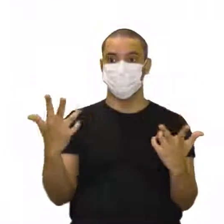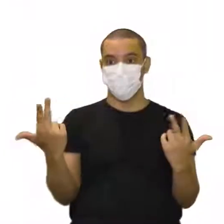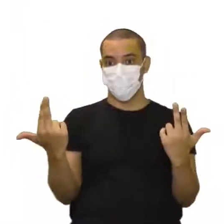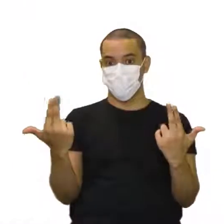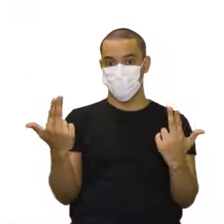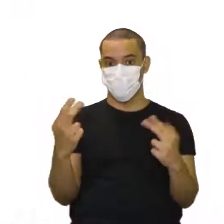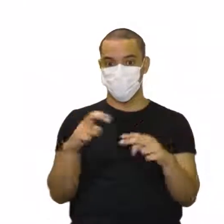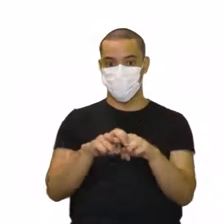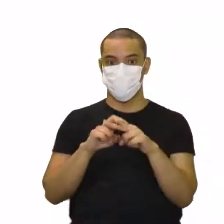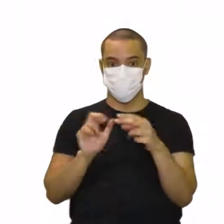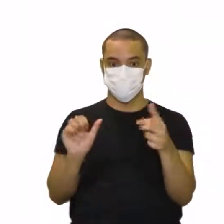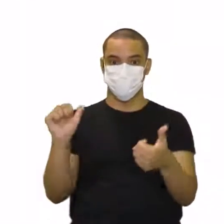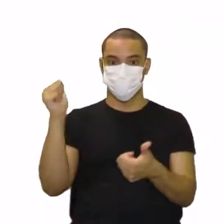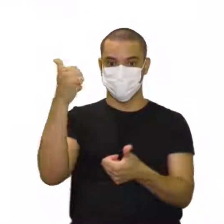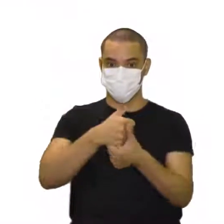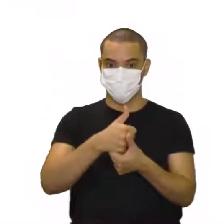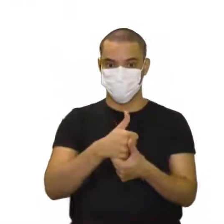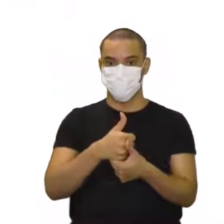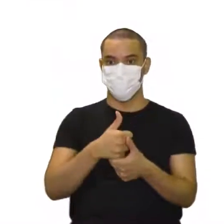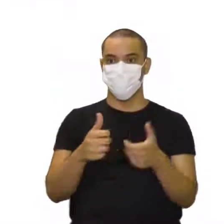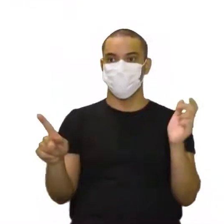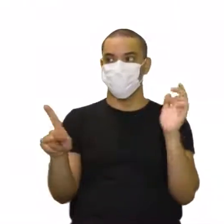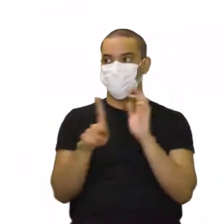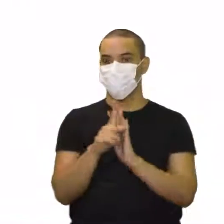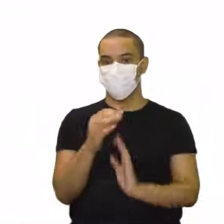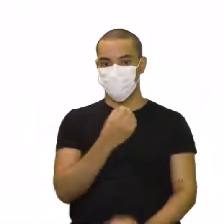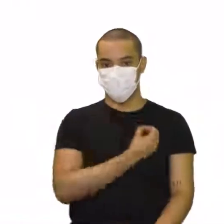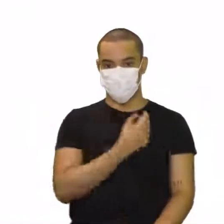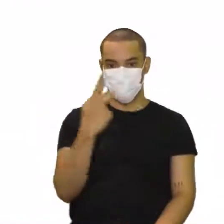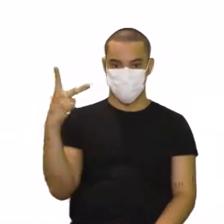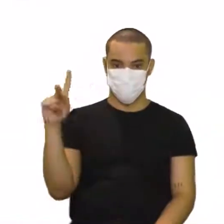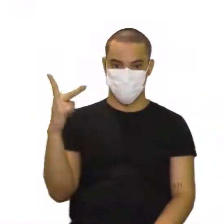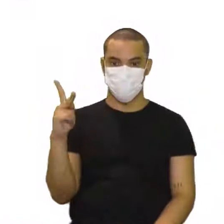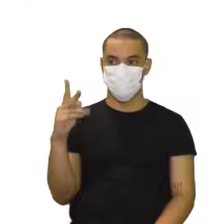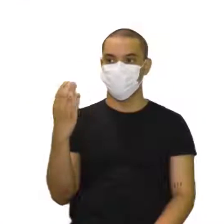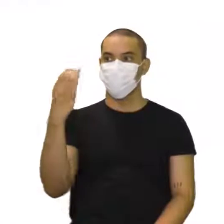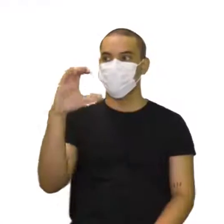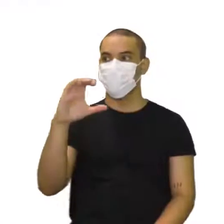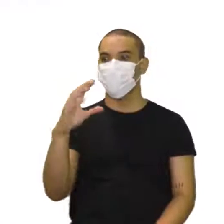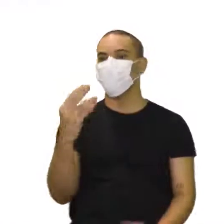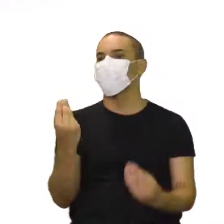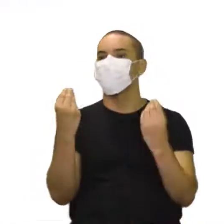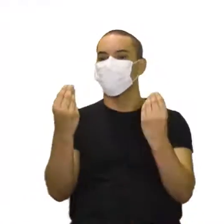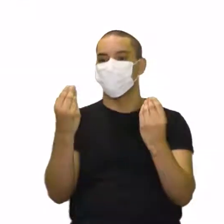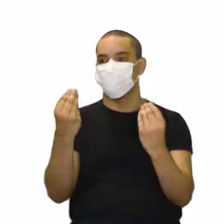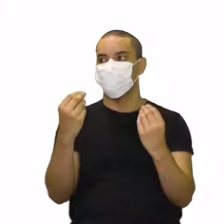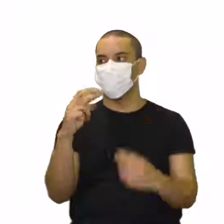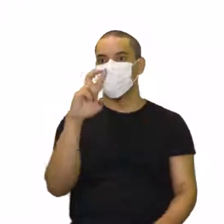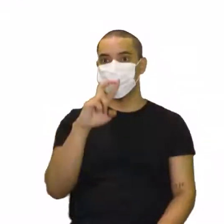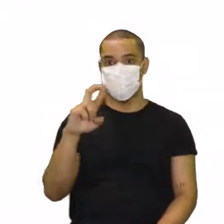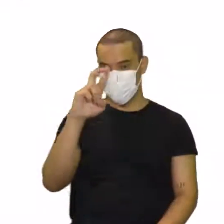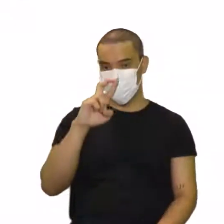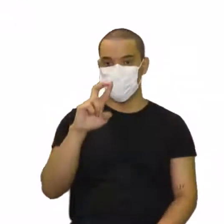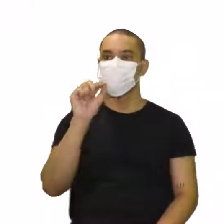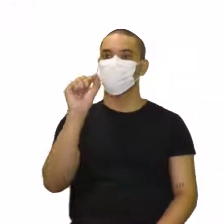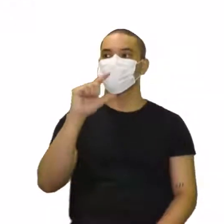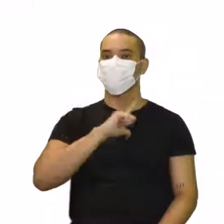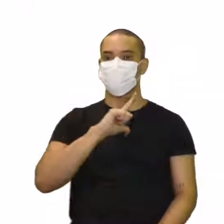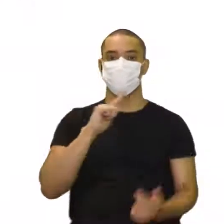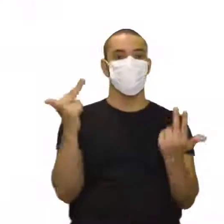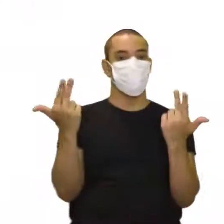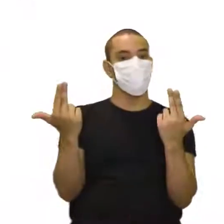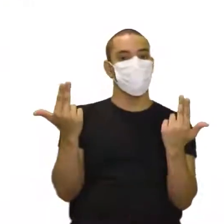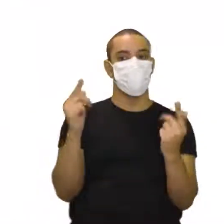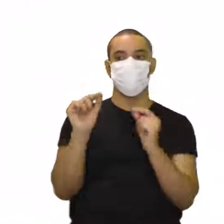igual, eu substituo os valores dela. Aí coloquei aqui. Ah, professor, mas para que isso? Observe uma coisa, o que, que eu tenho de